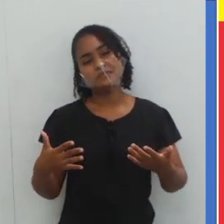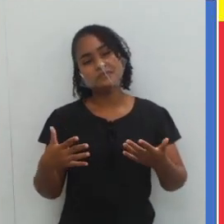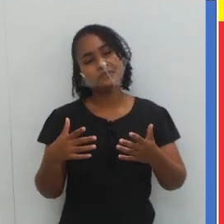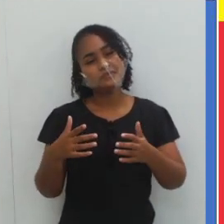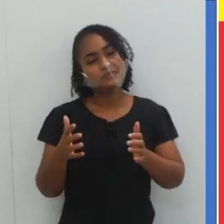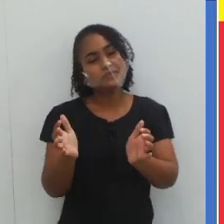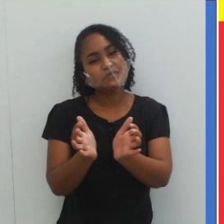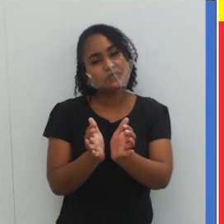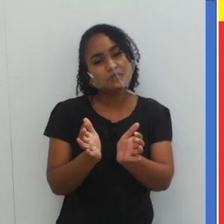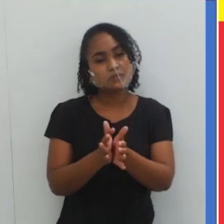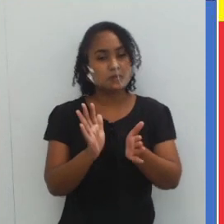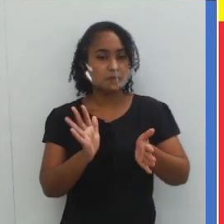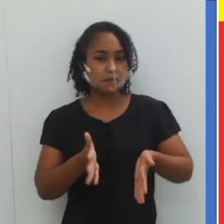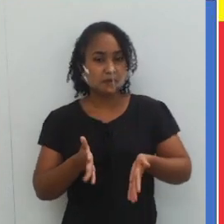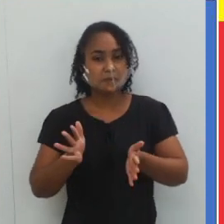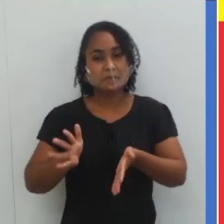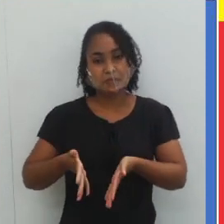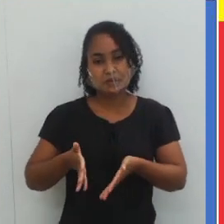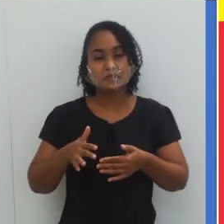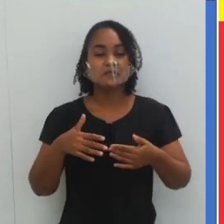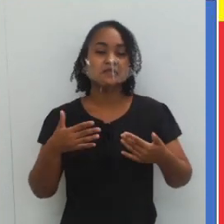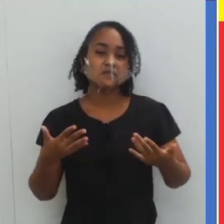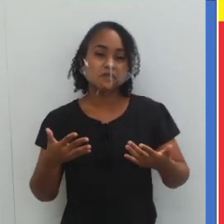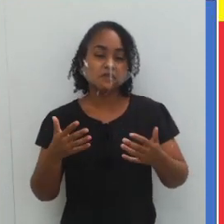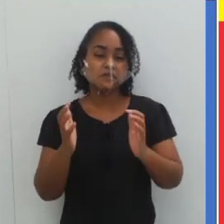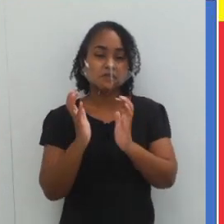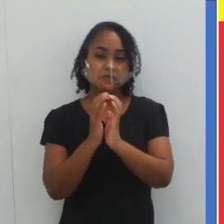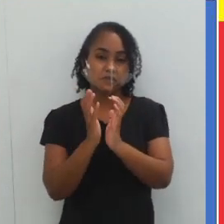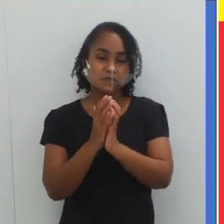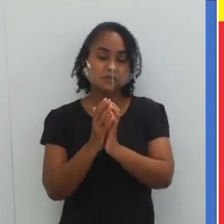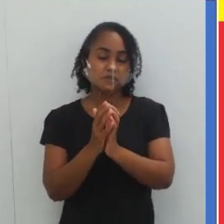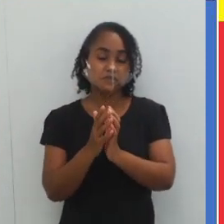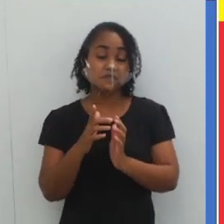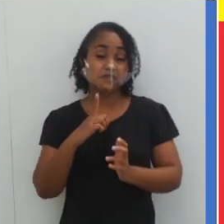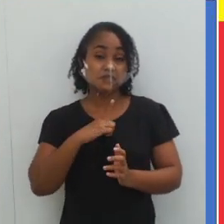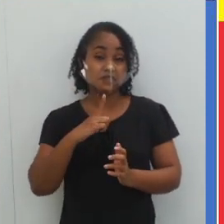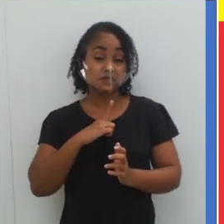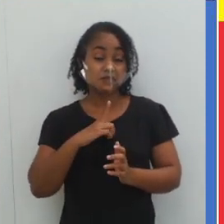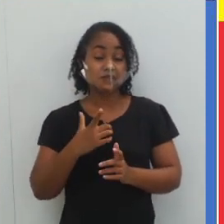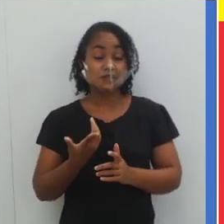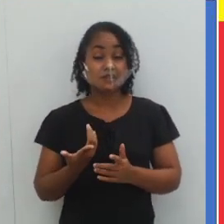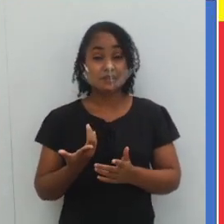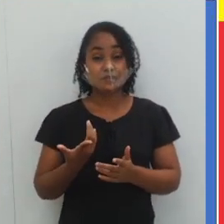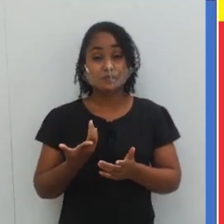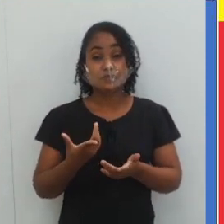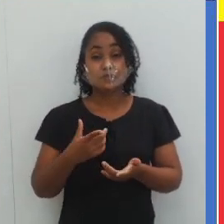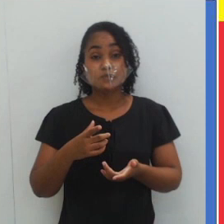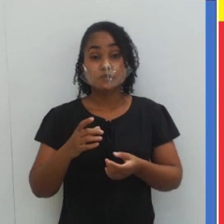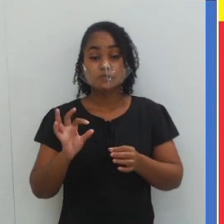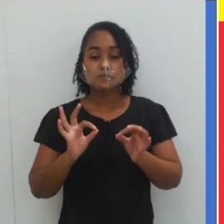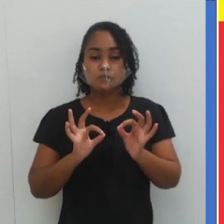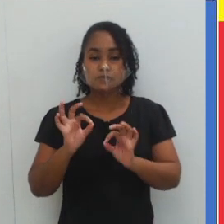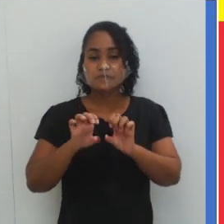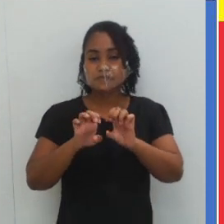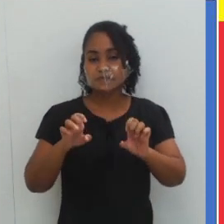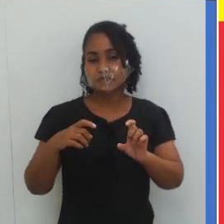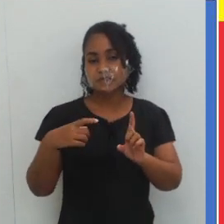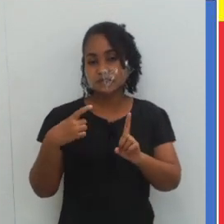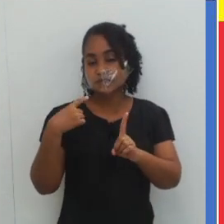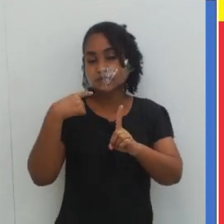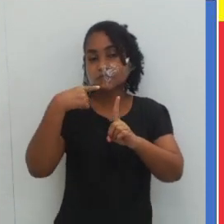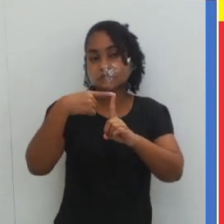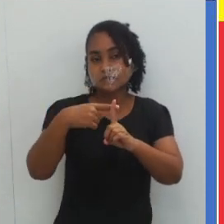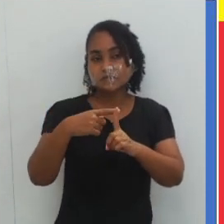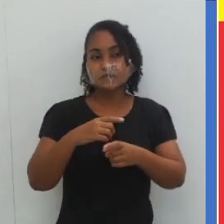Então essa imagem é a galera dançando o passinho, né, no Recife antigo. A primeira sentença, ela é uma sentença